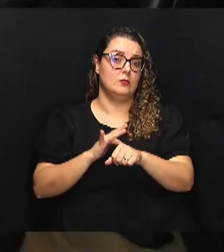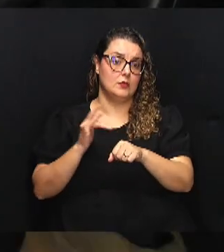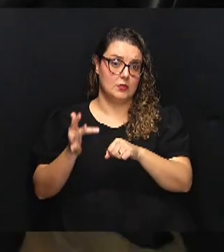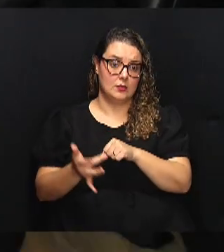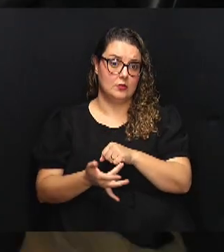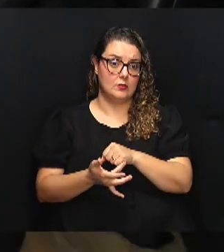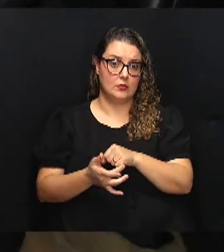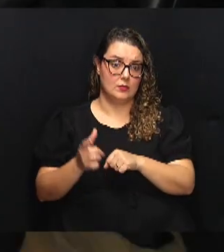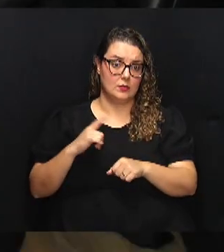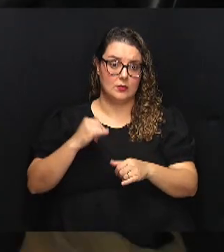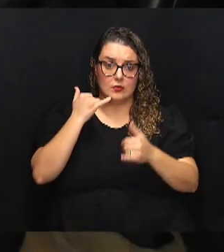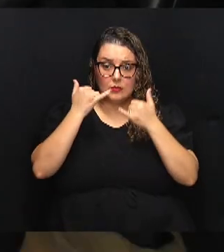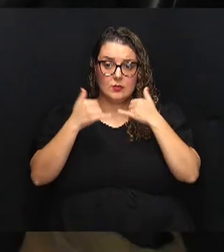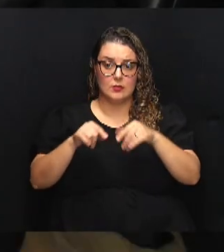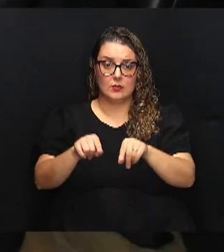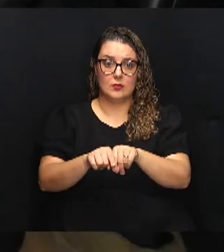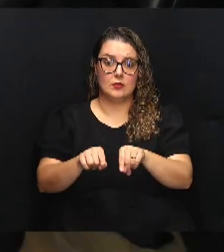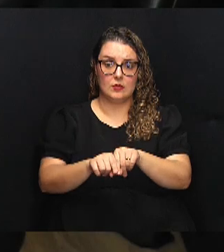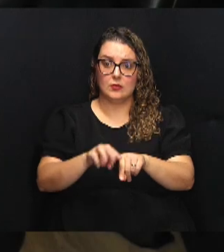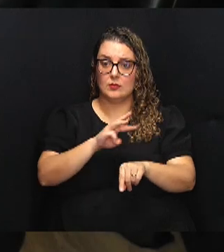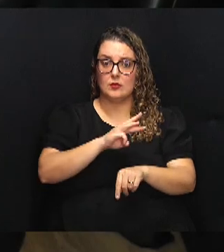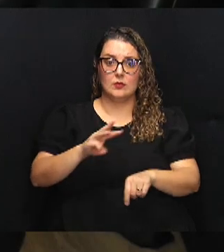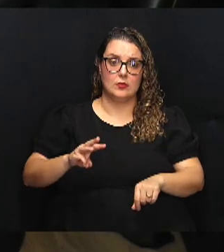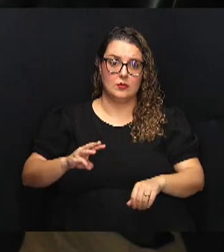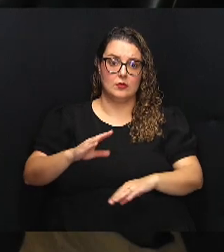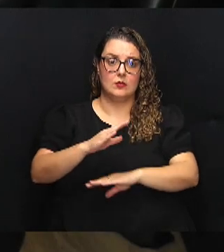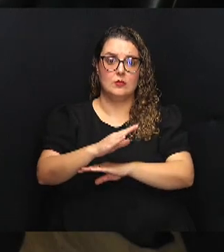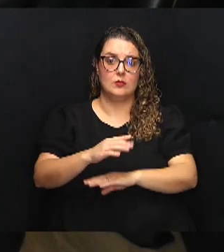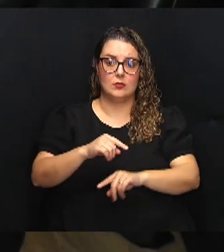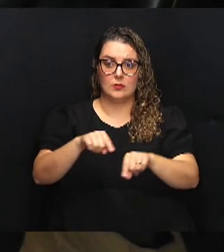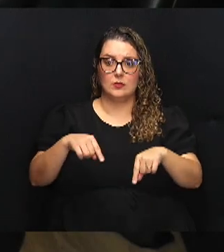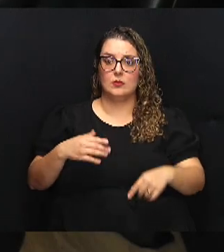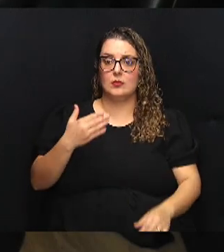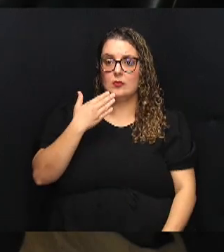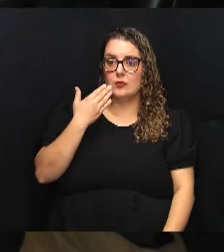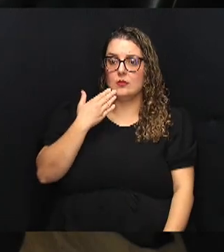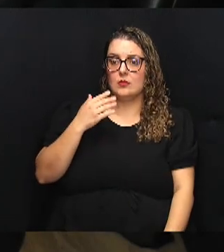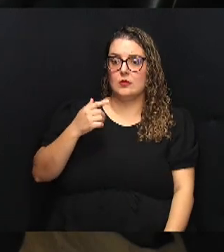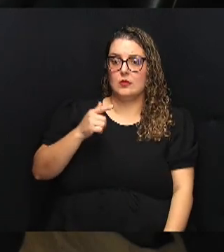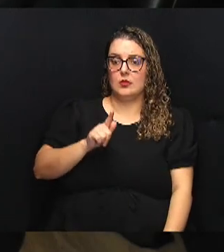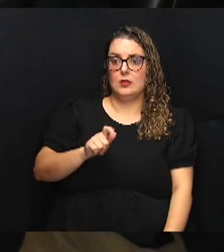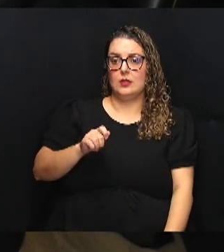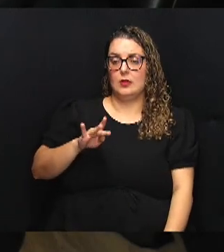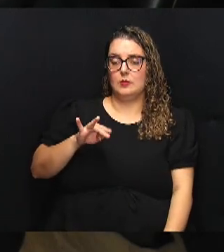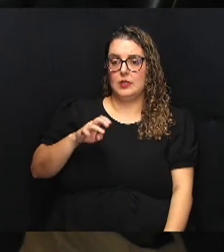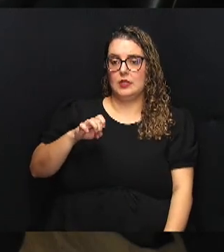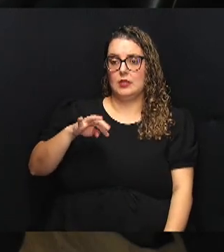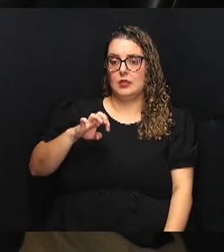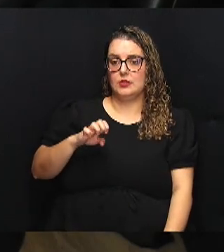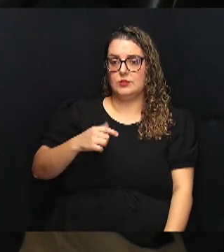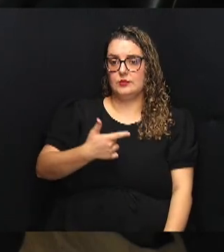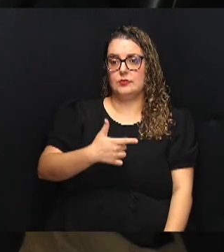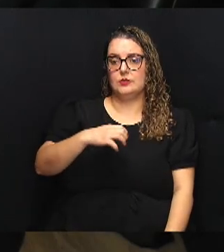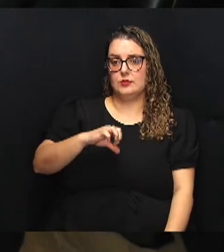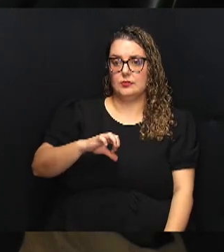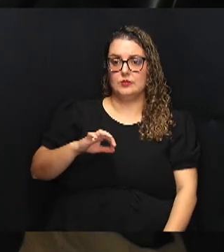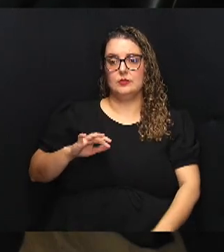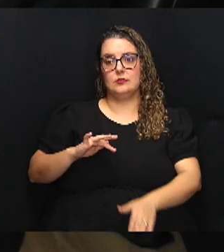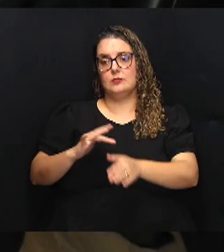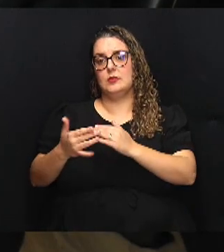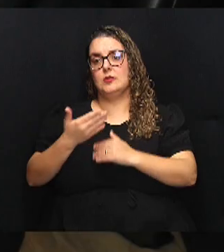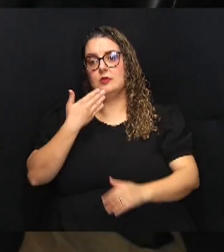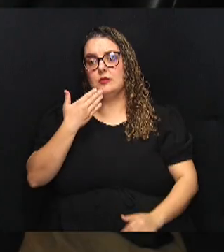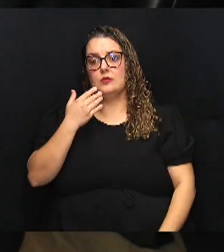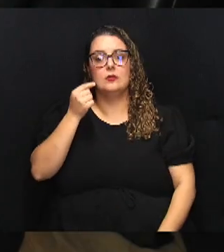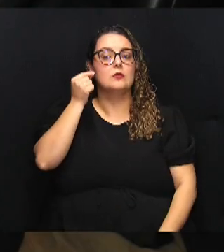sociais, tem telefone também no site da Câmara do seu gabinete. Muito fácil, Gabinete 29, as redes sociais mais fácil ainda,